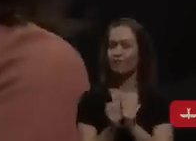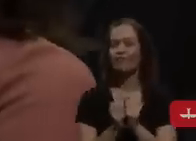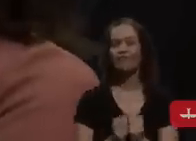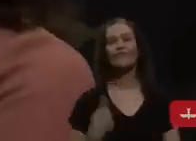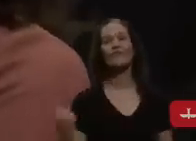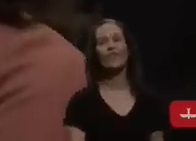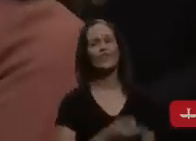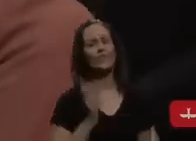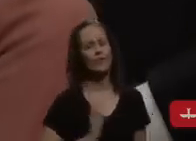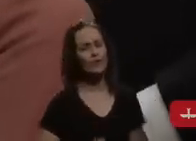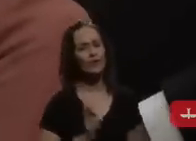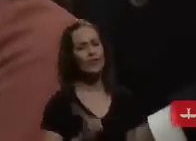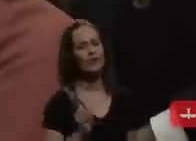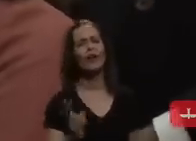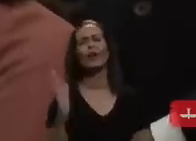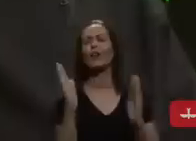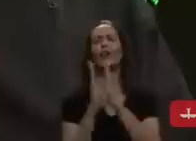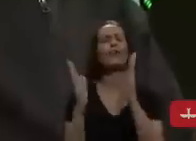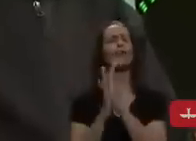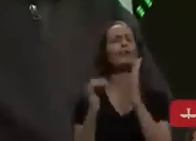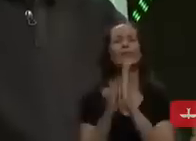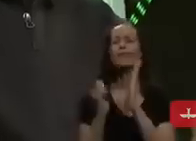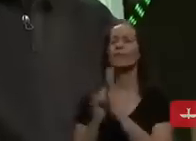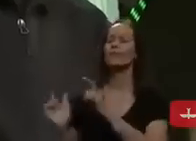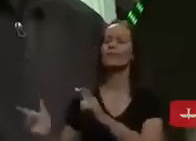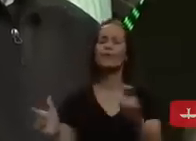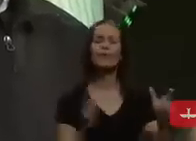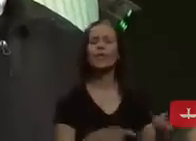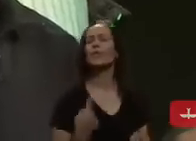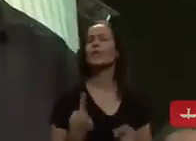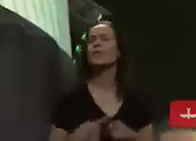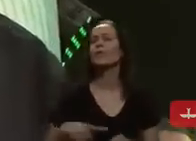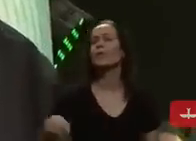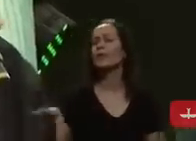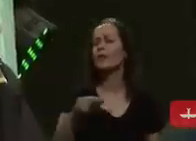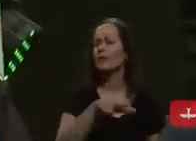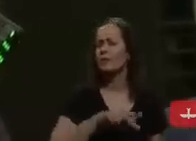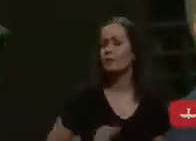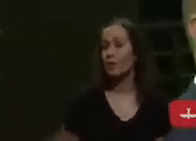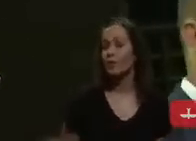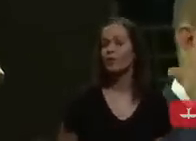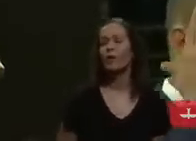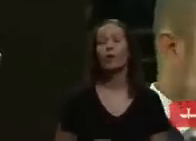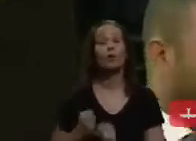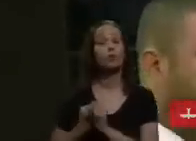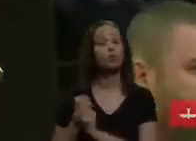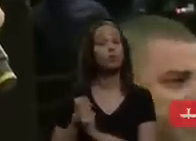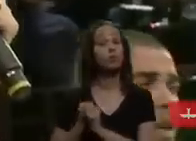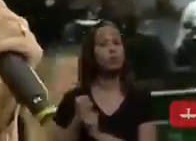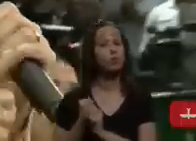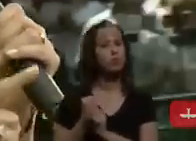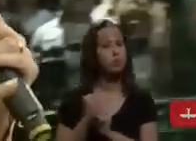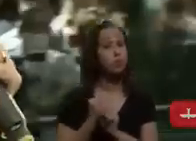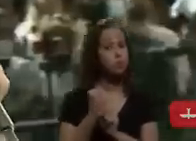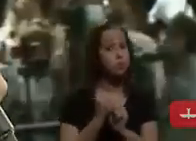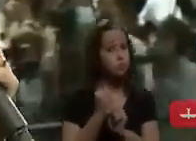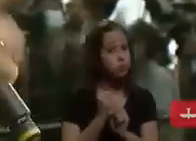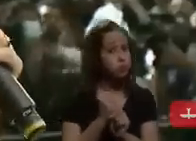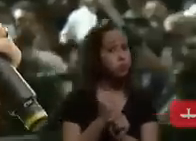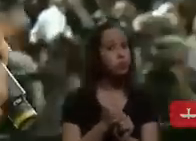continuar orando, intercedendo em todos os lugares, sabe por quê, irmãos? Porque por muitos anos, por muito